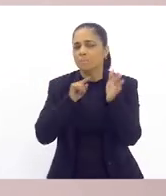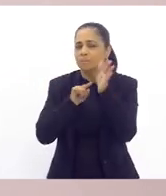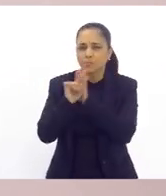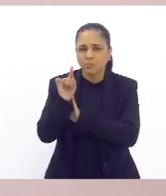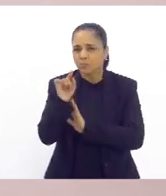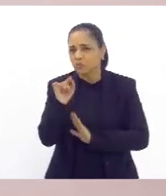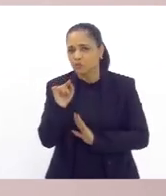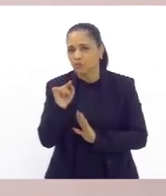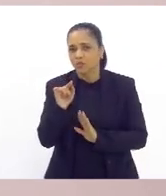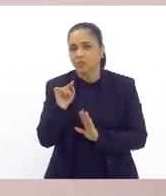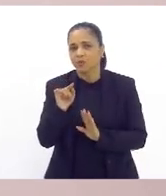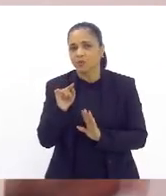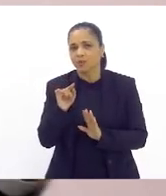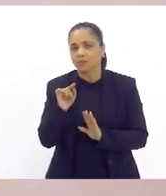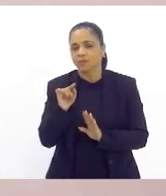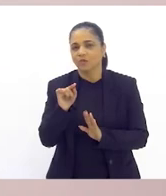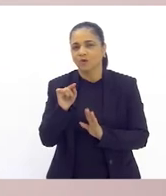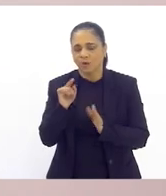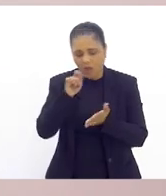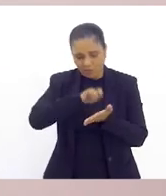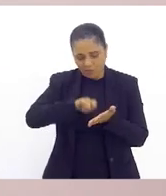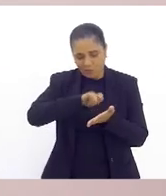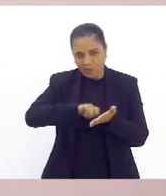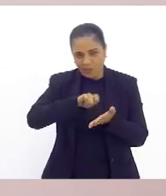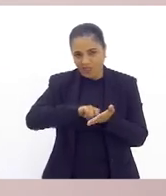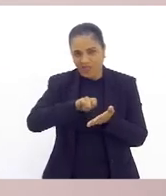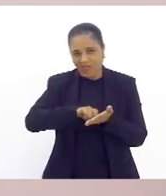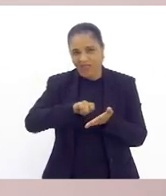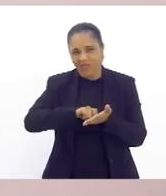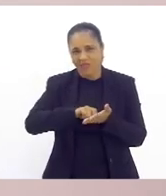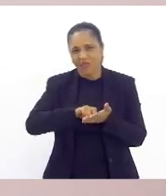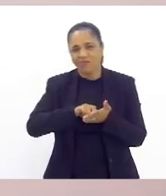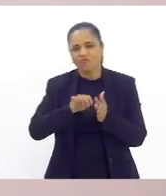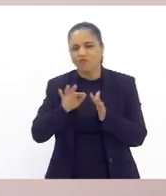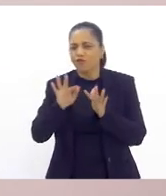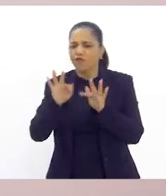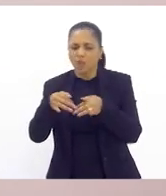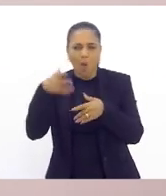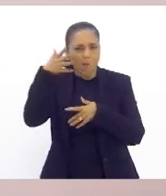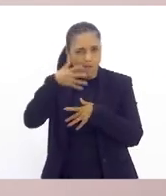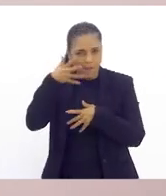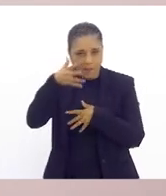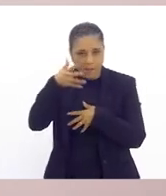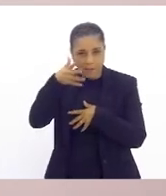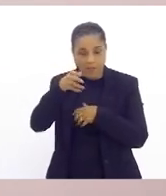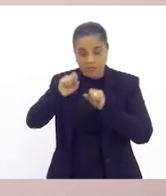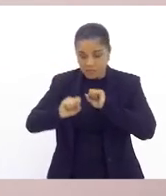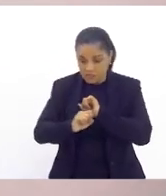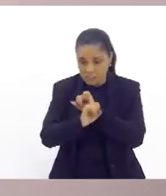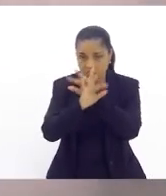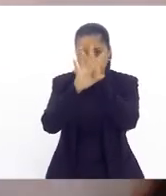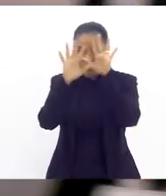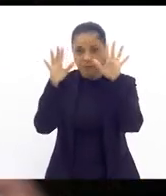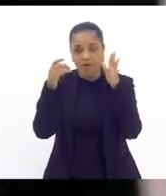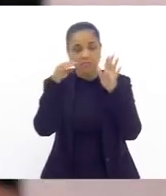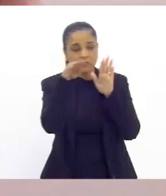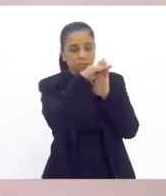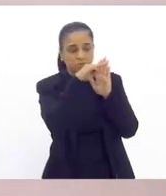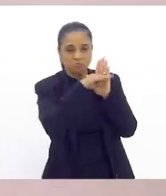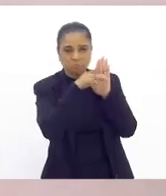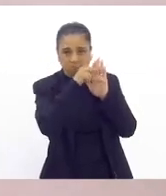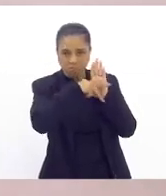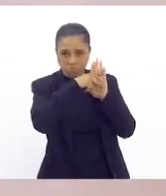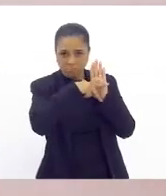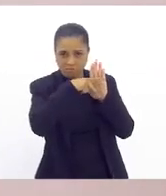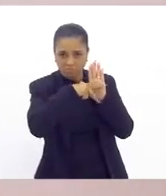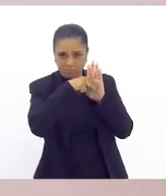na sua fala questão de eu anotei aqui acho que mais até para o final da sua fala é transparência nos planos de contingência então